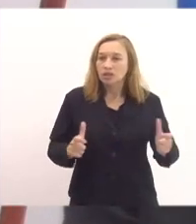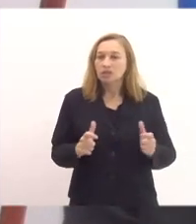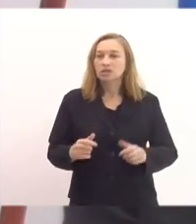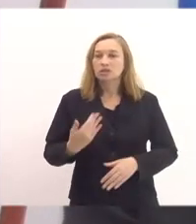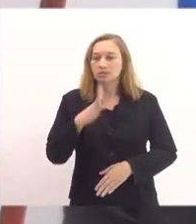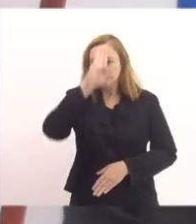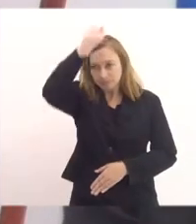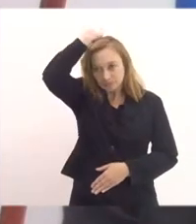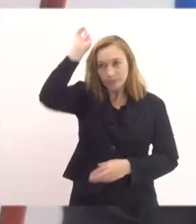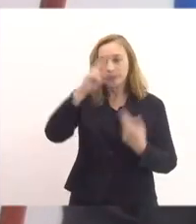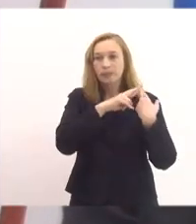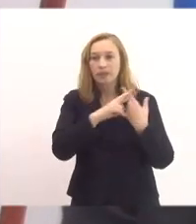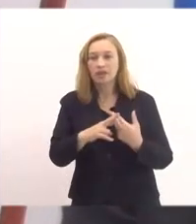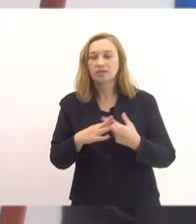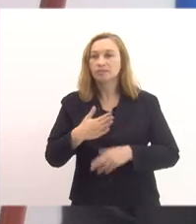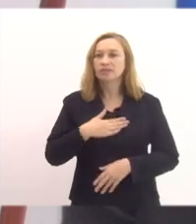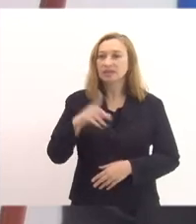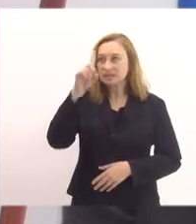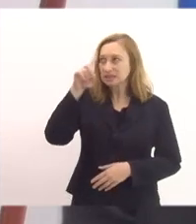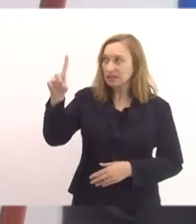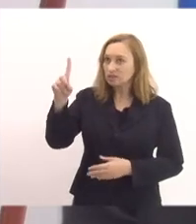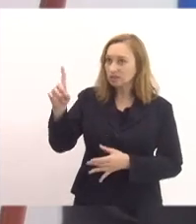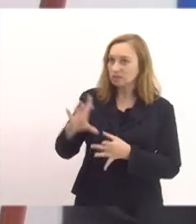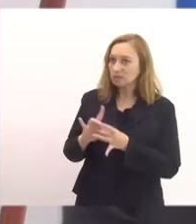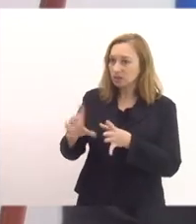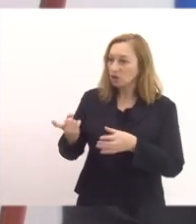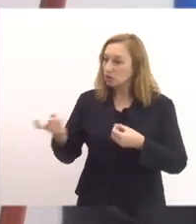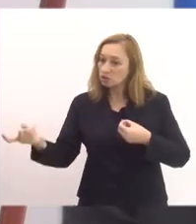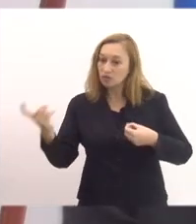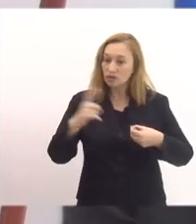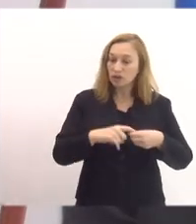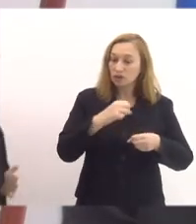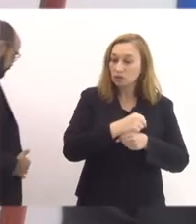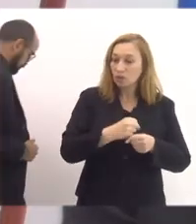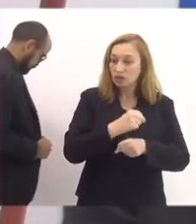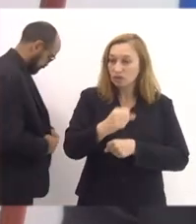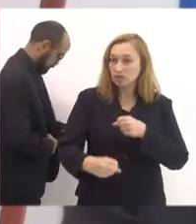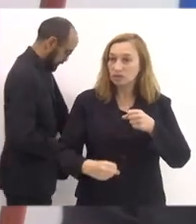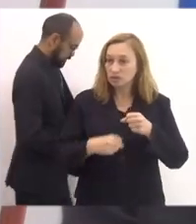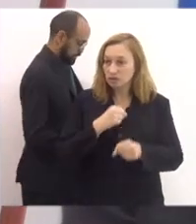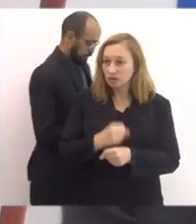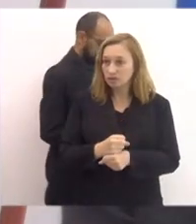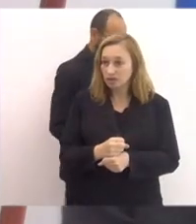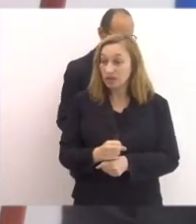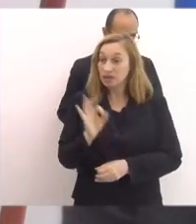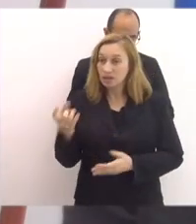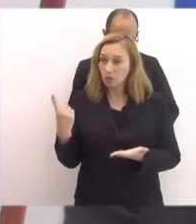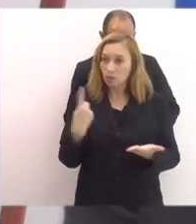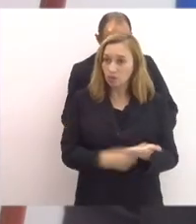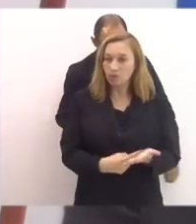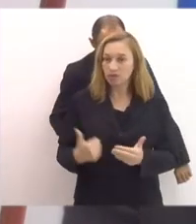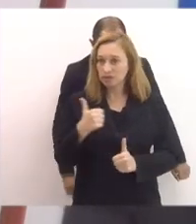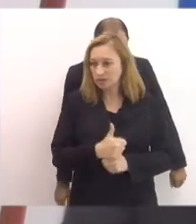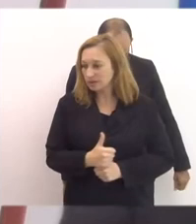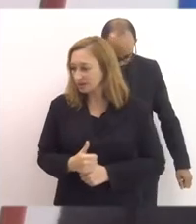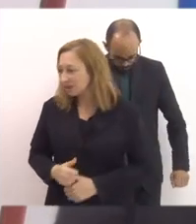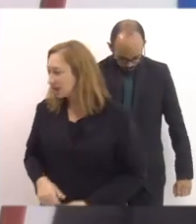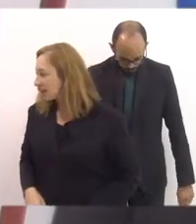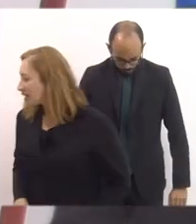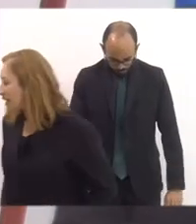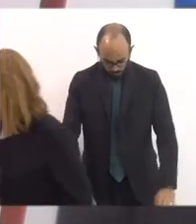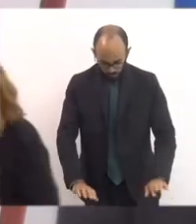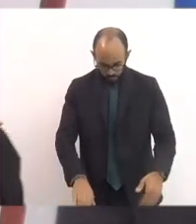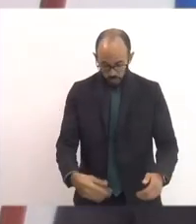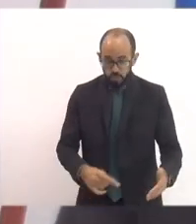minha. Se Deus permitir, e eu estiver aqui de volta no próximo mandato, e eu já firmei esse compromisso com o Gualberto em relação à